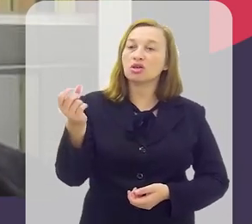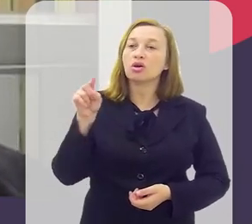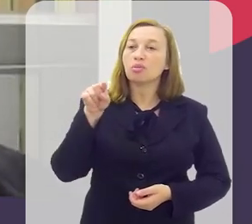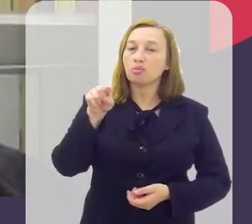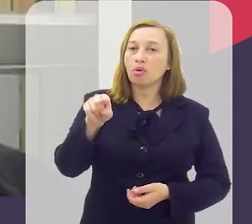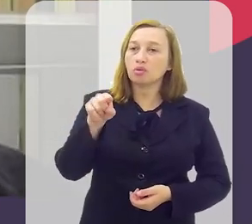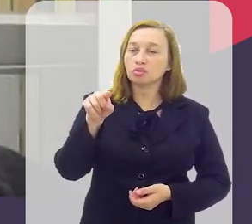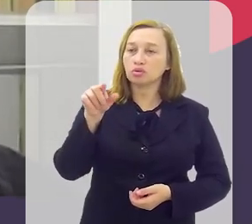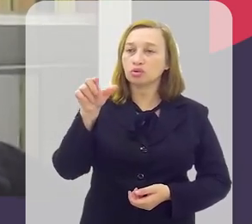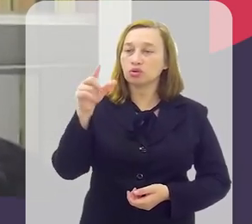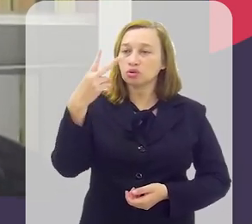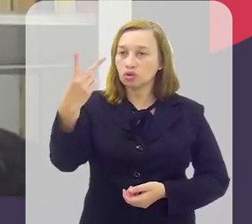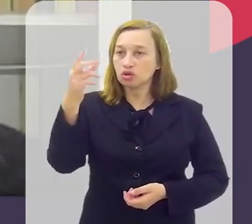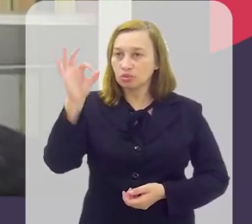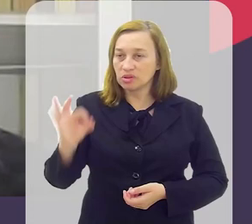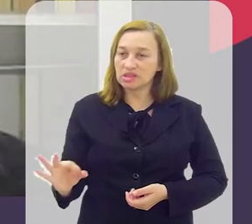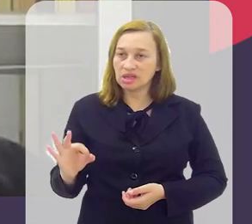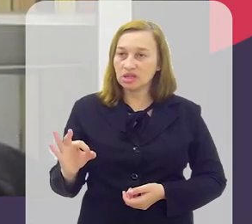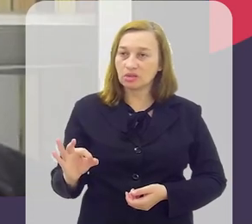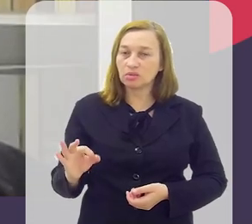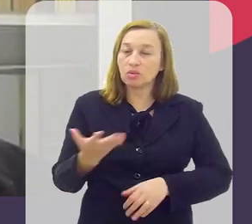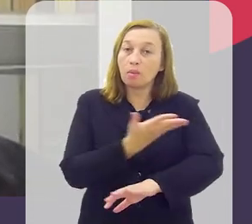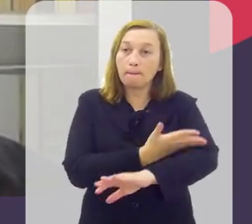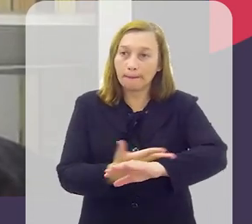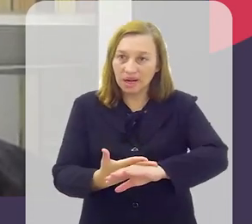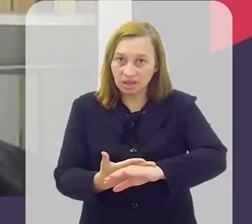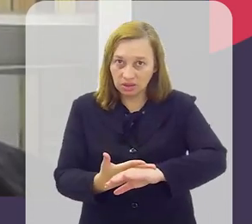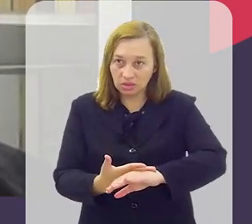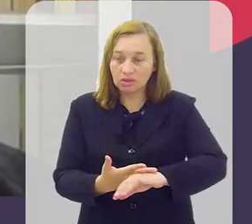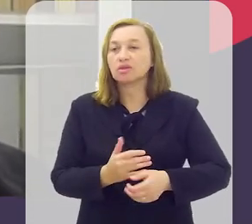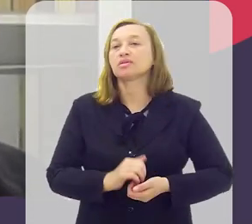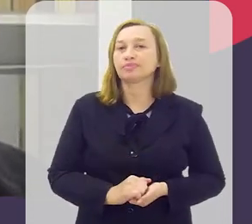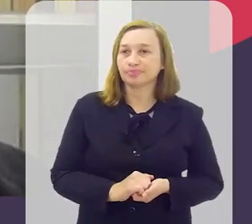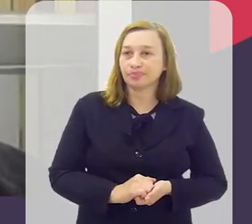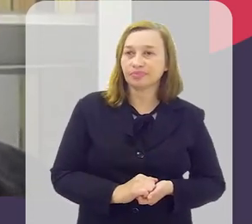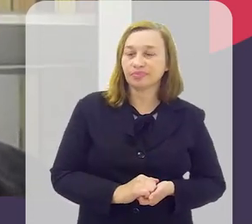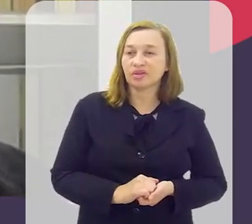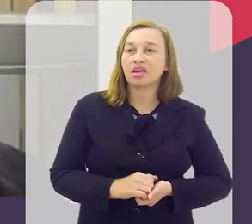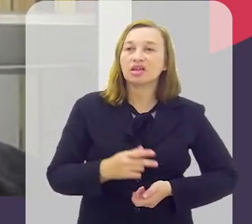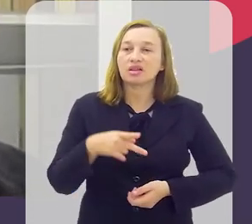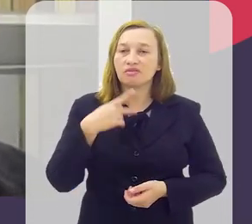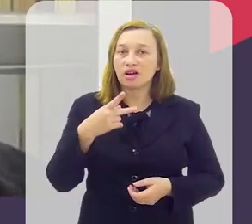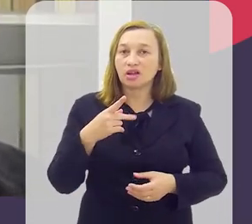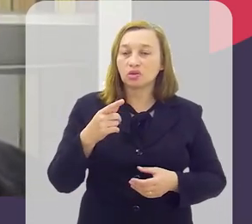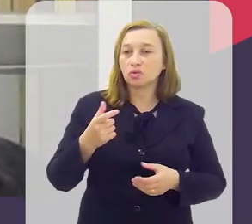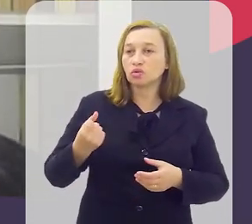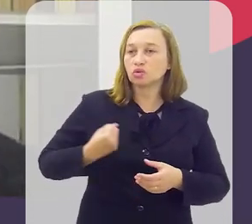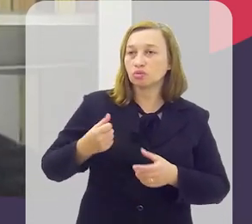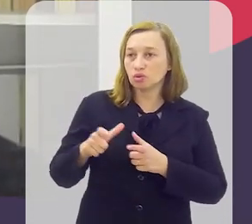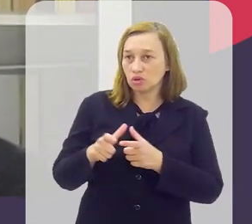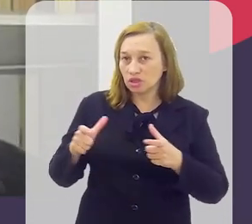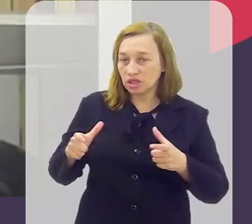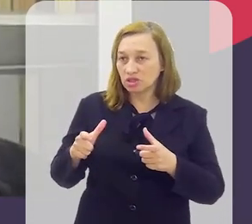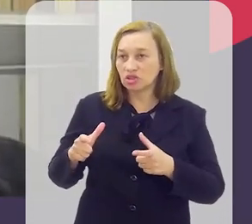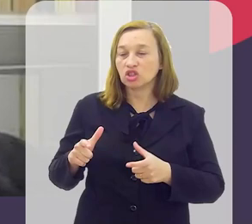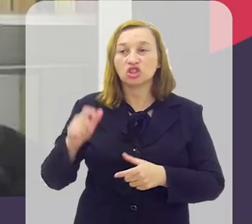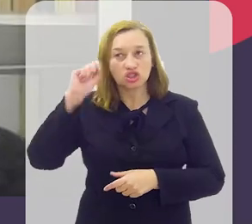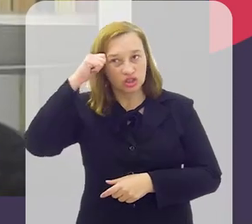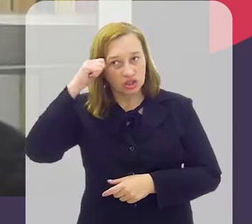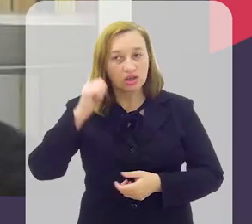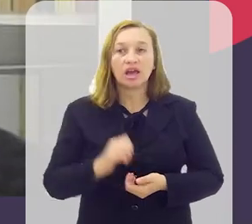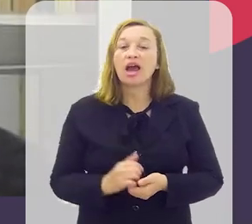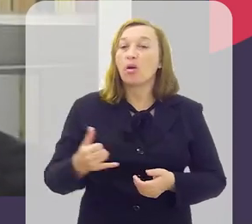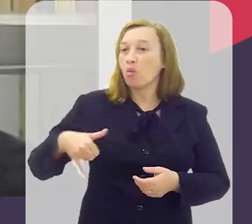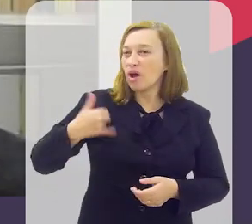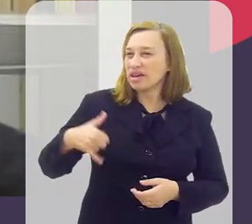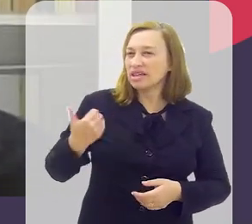26,2% como brancos, né? Ou seja, estamos falando de uma profissão majoritariamente negra, né? No caso dos entregadores. Com